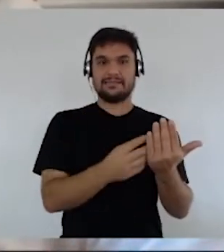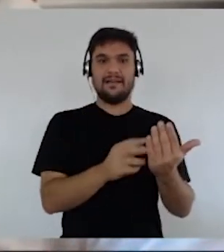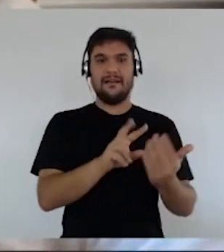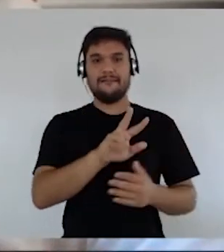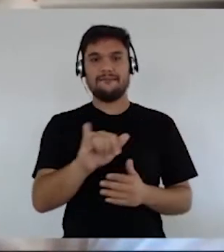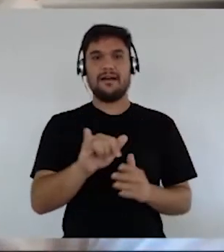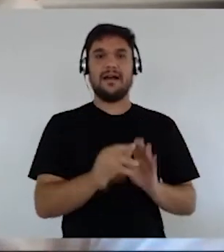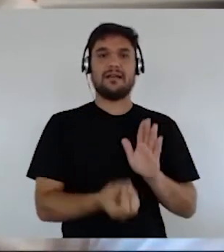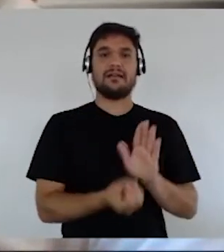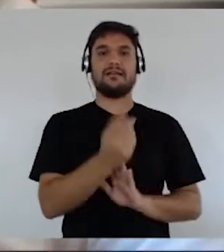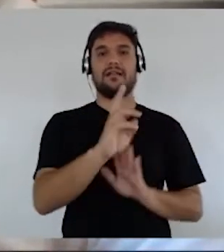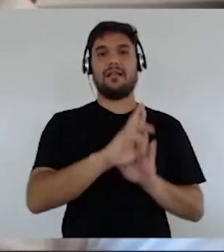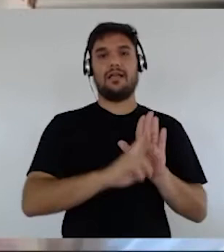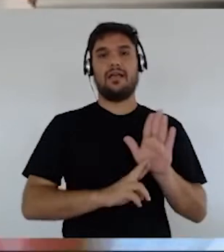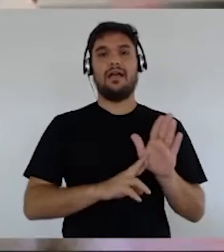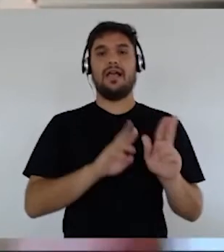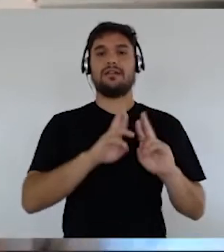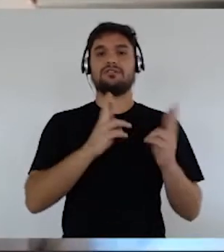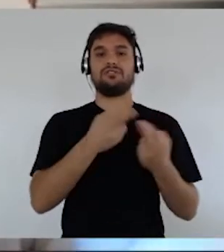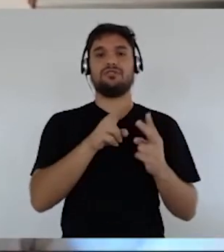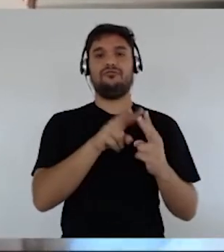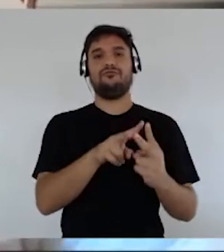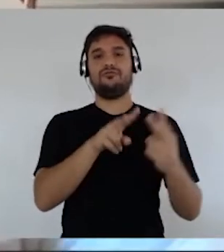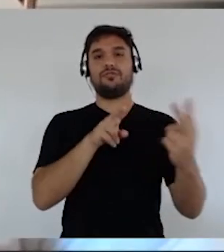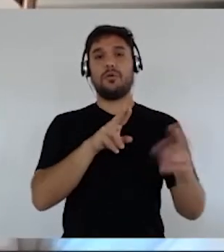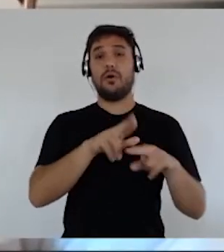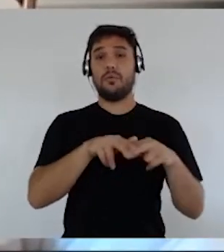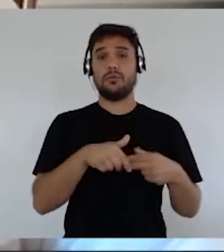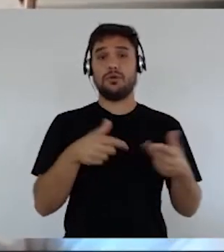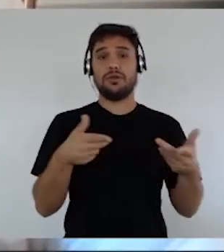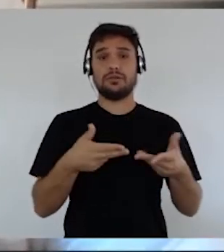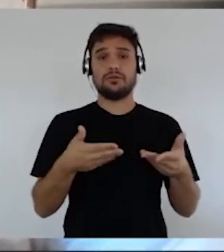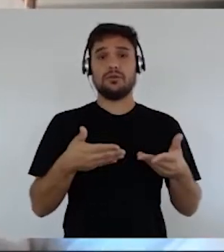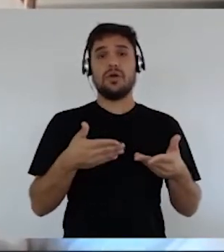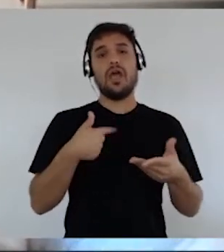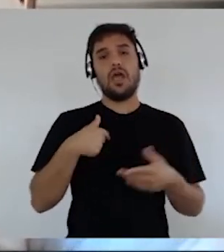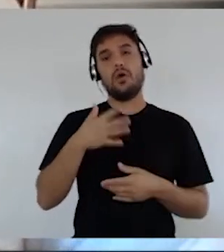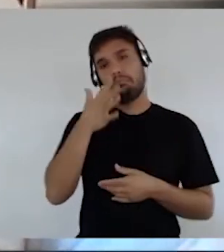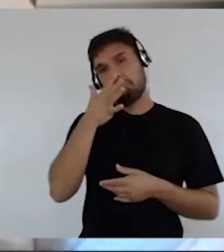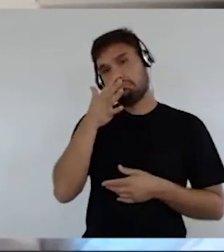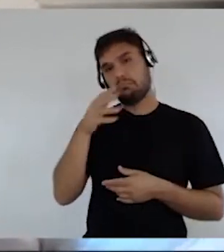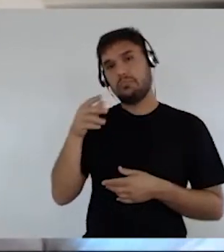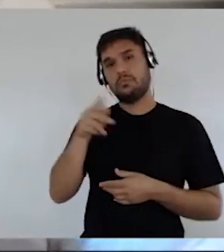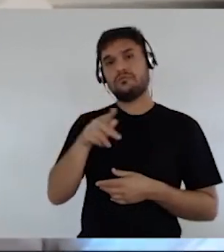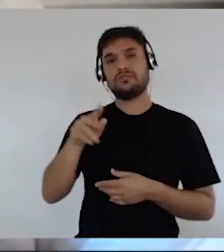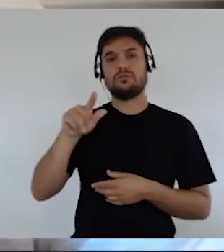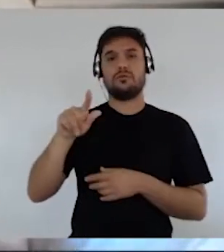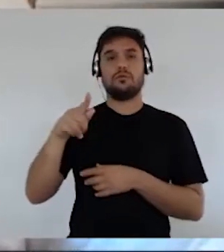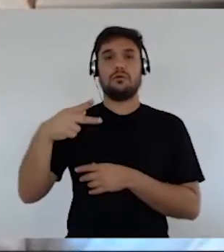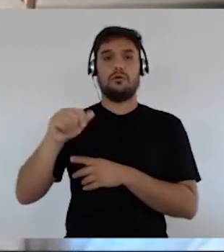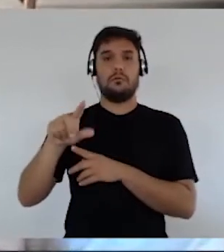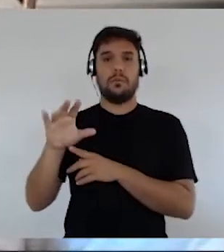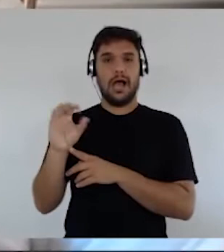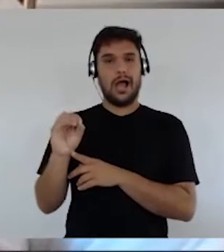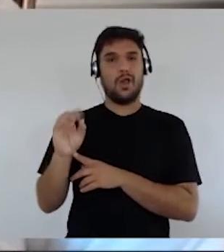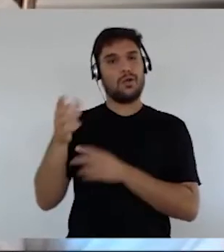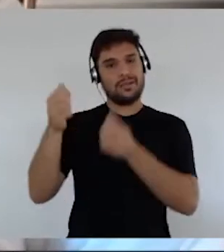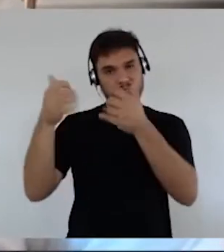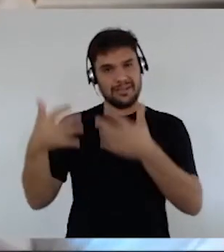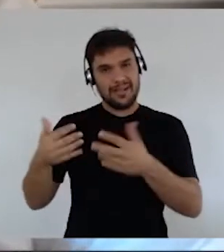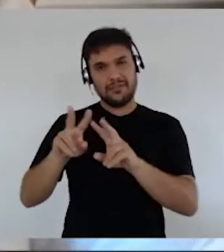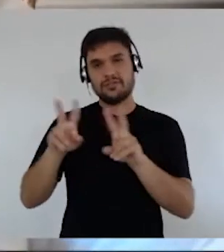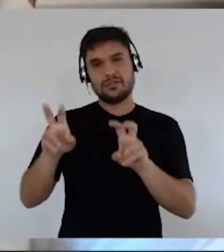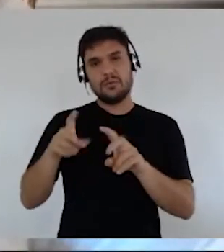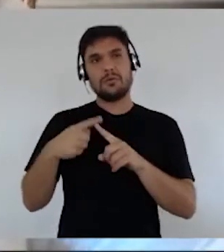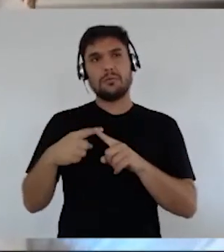de protocolos as audiências virtuais, e por isso vou ter todo o gosto de ouvir o professor Paulo Henrique Loucor sobre isto, até que